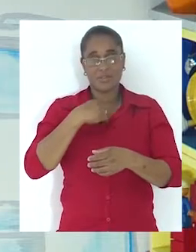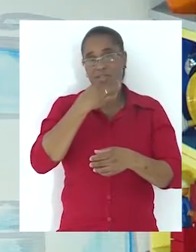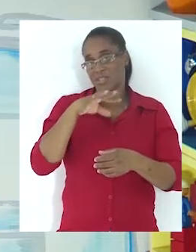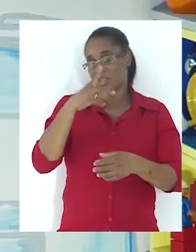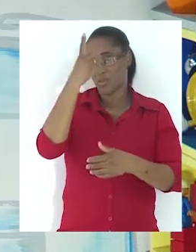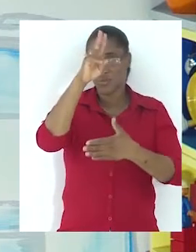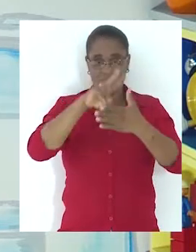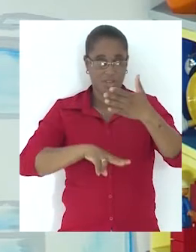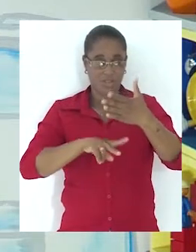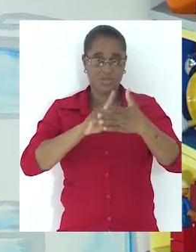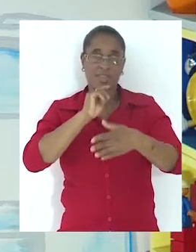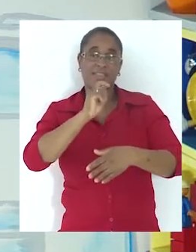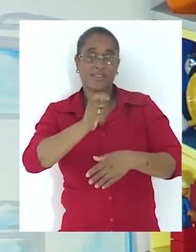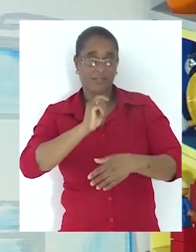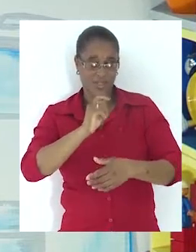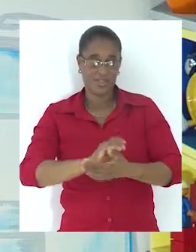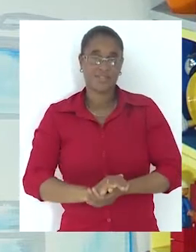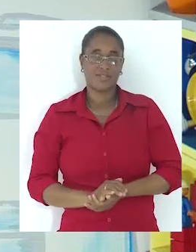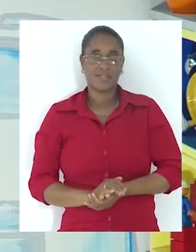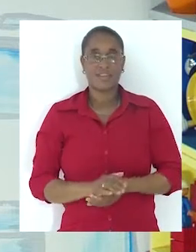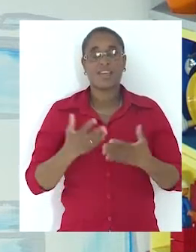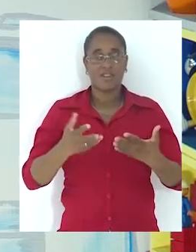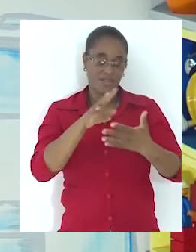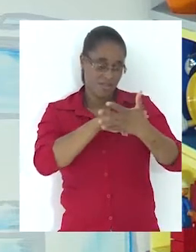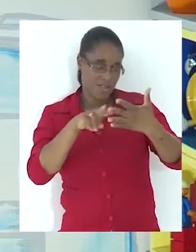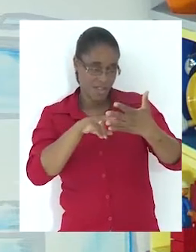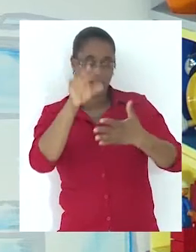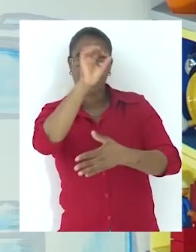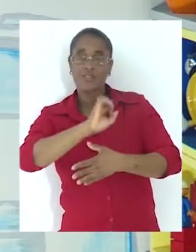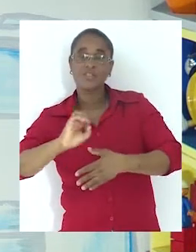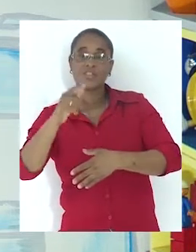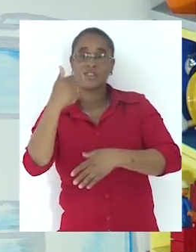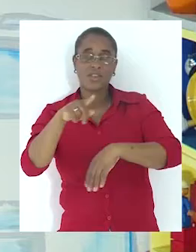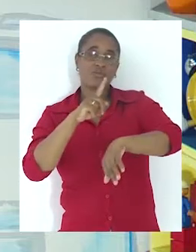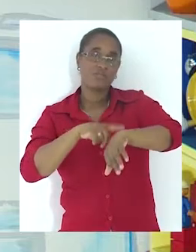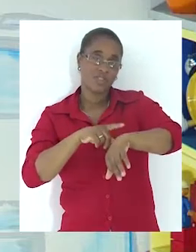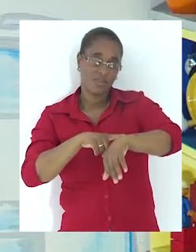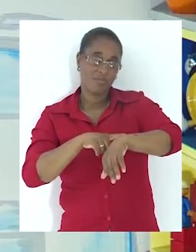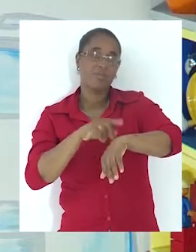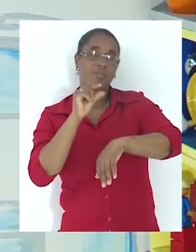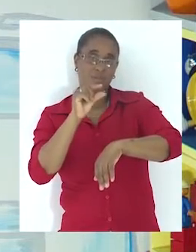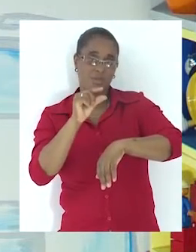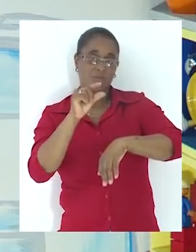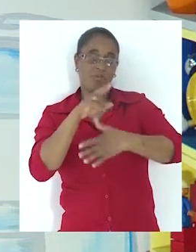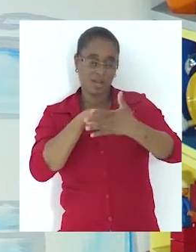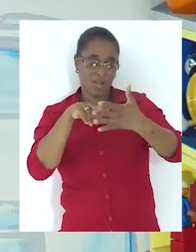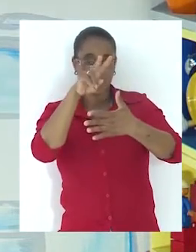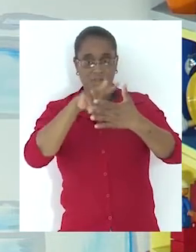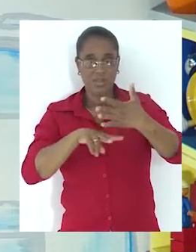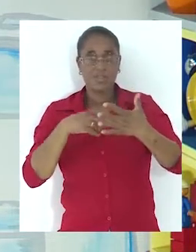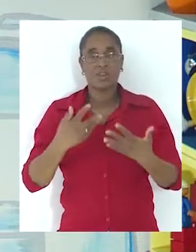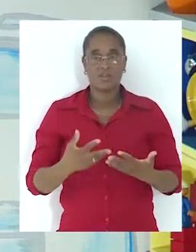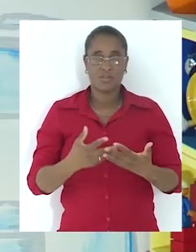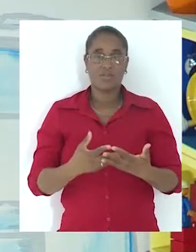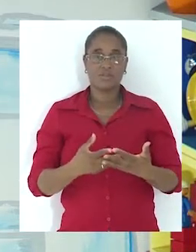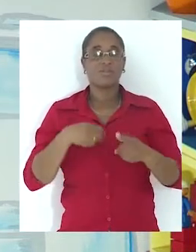texto da entrevista e vamos ler. Vocês vão ter um tempinho para ler o texto e passamos imediatamente